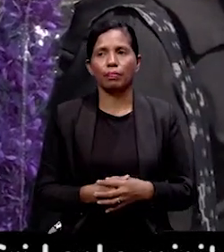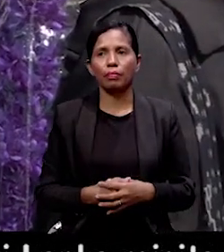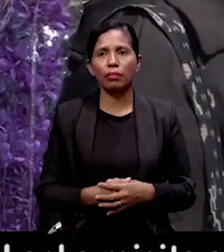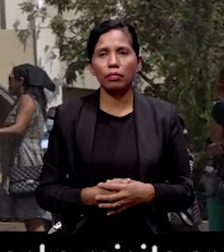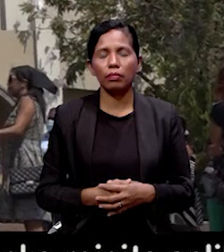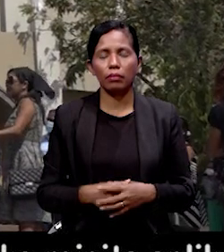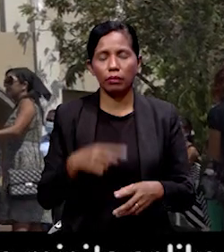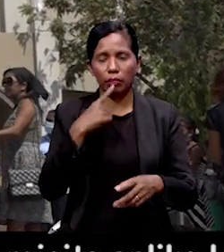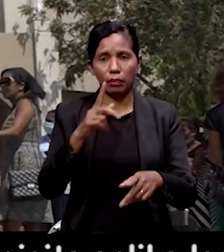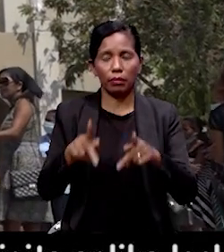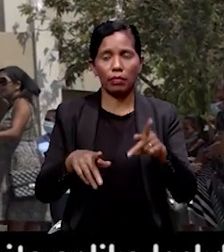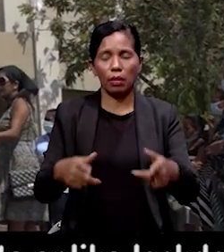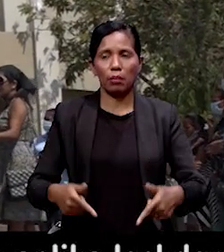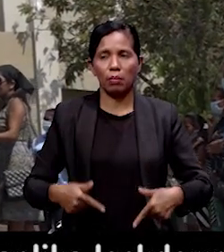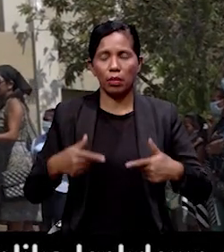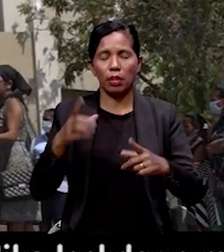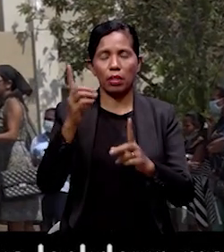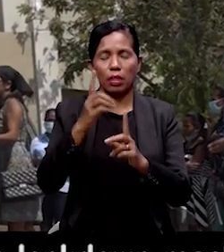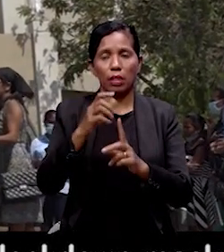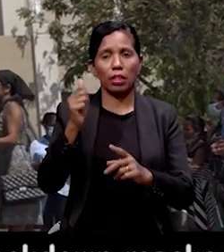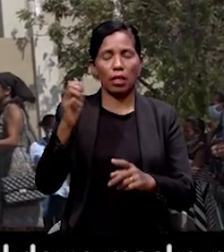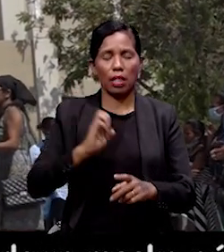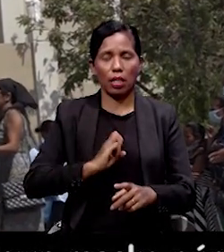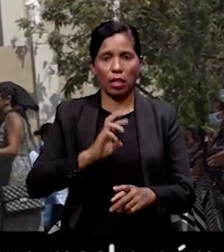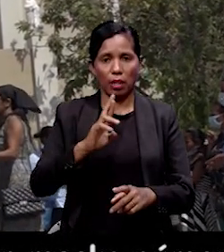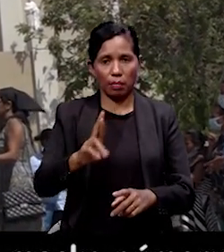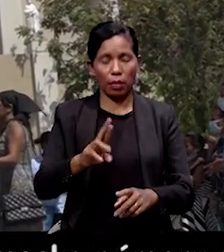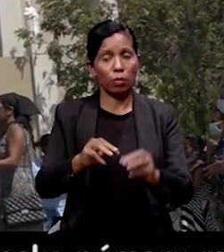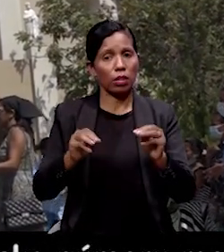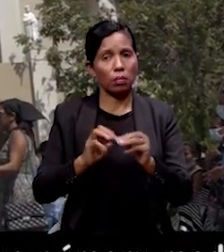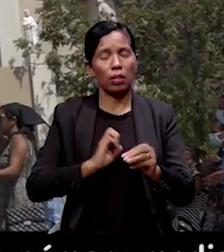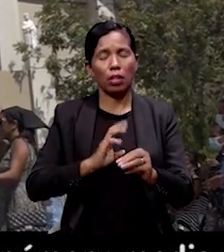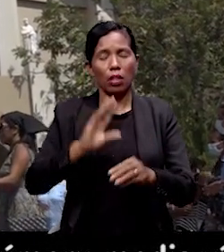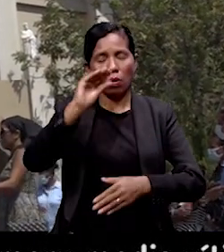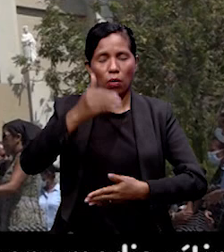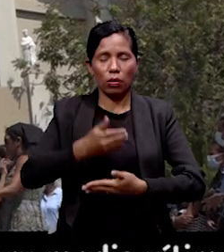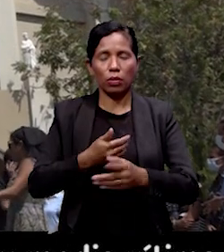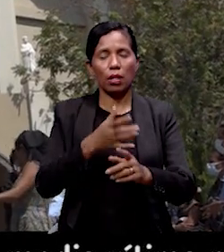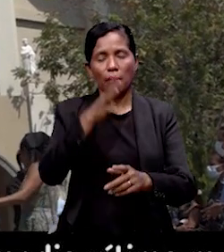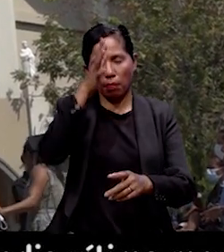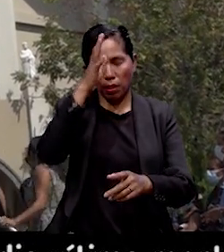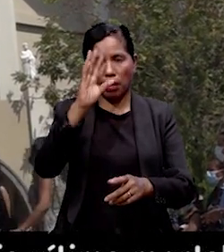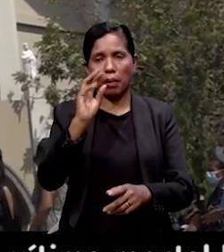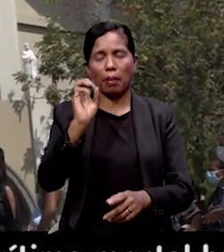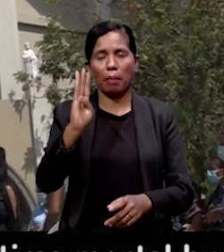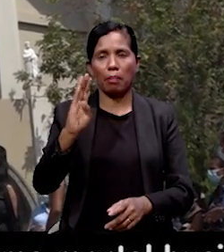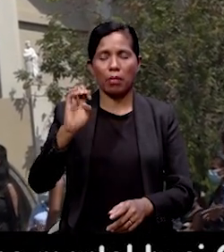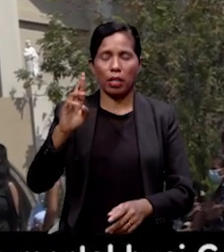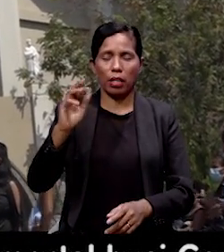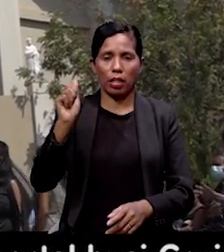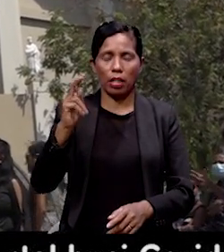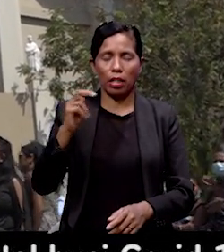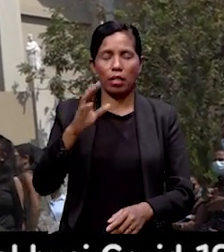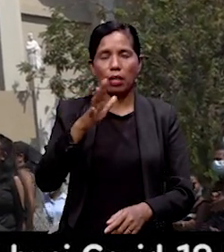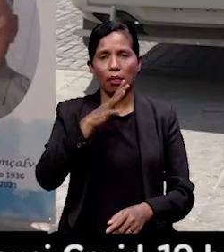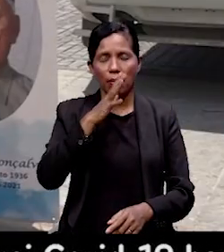Saudoso Humberto Gonçalves, Mores e Atiarlelo Atsabe, município Armera, Juan Jose Aman Nail Berani Gonçalves, Inan